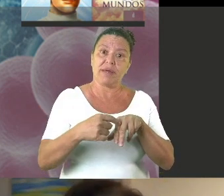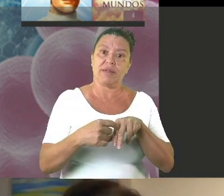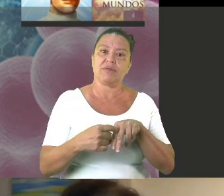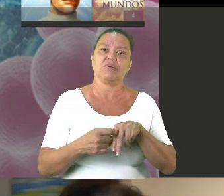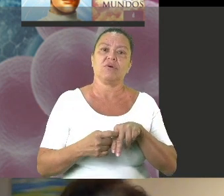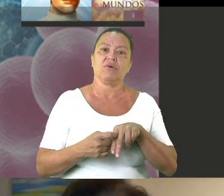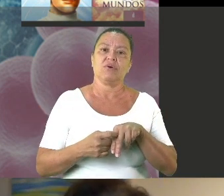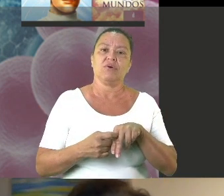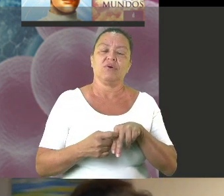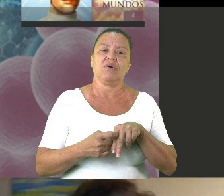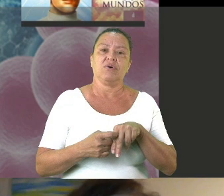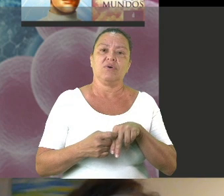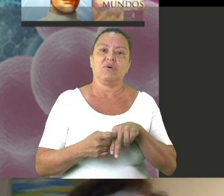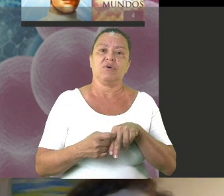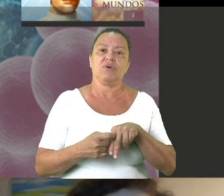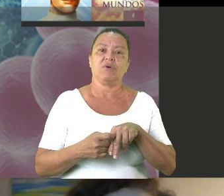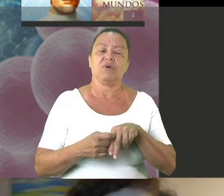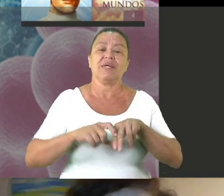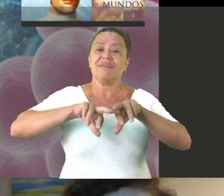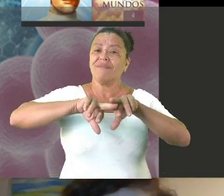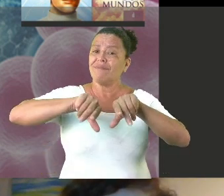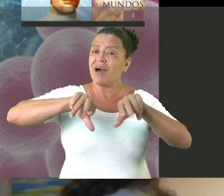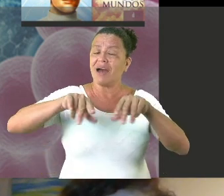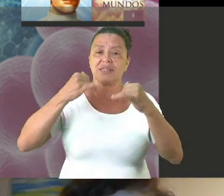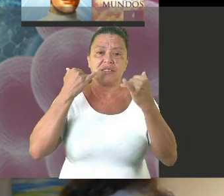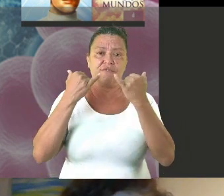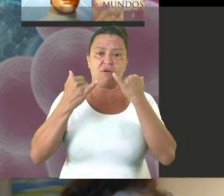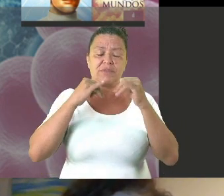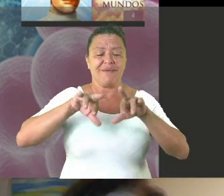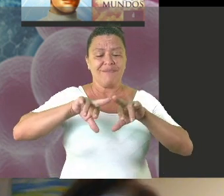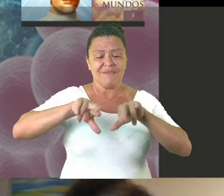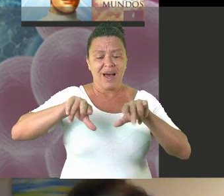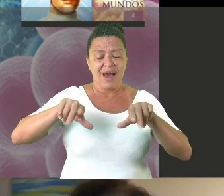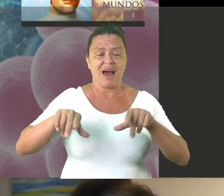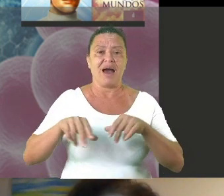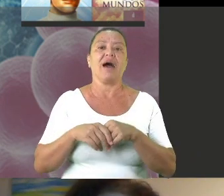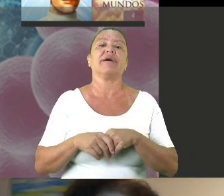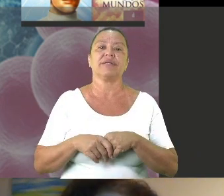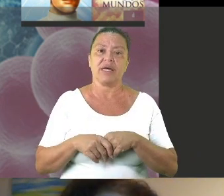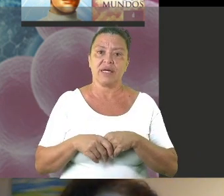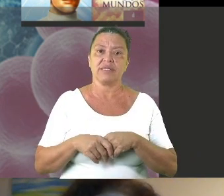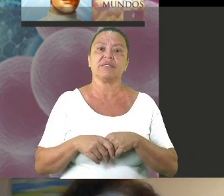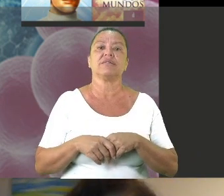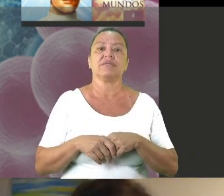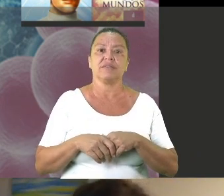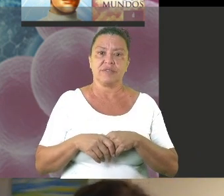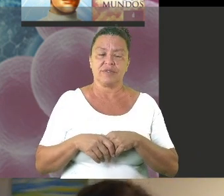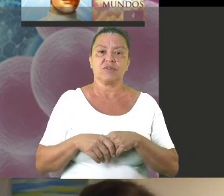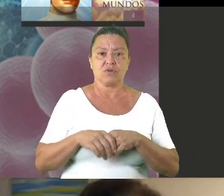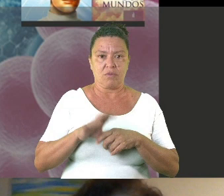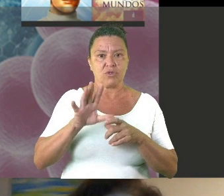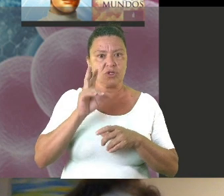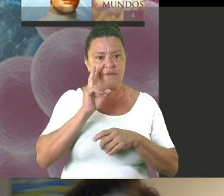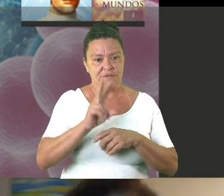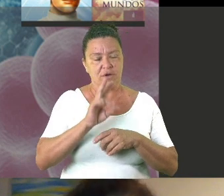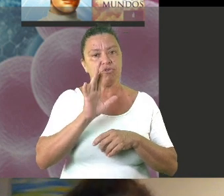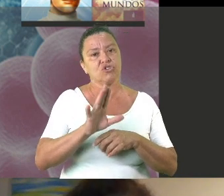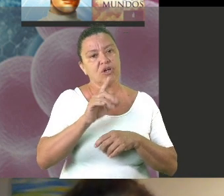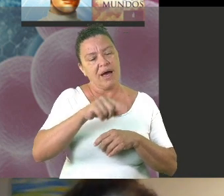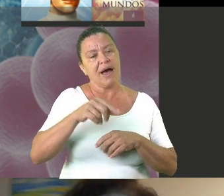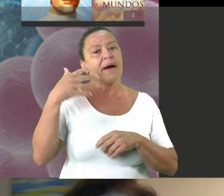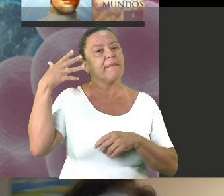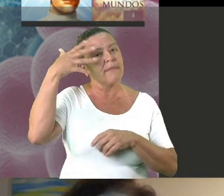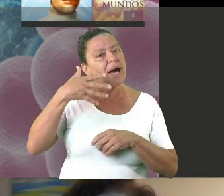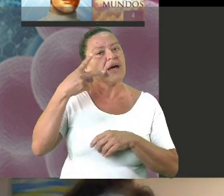estamos trazendo ali várias informações que estão ali gravadas, como nós vimos nas outras palestras falando